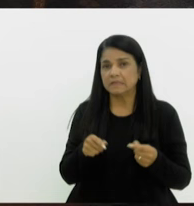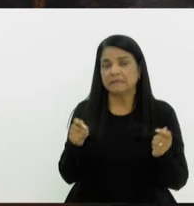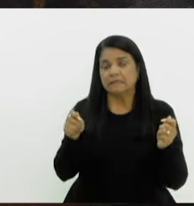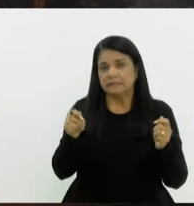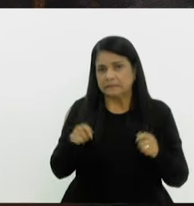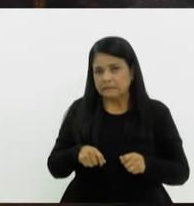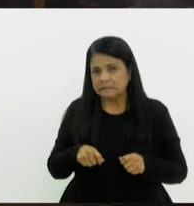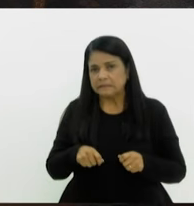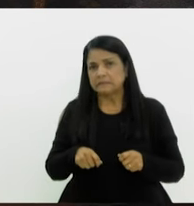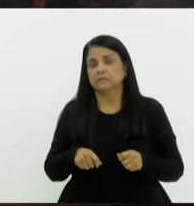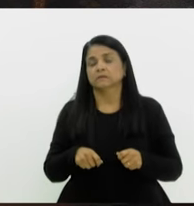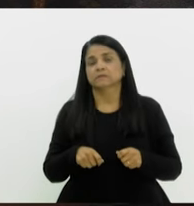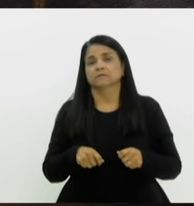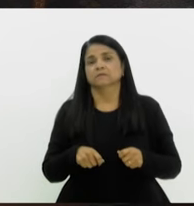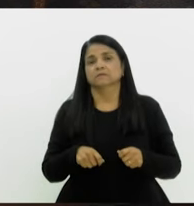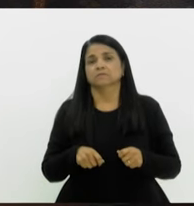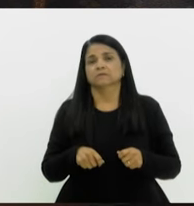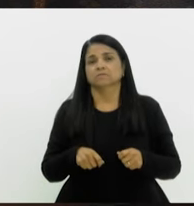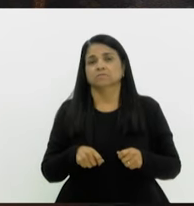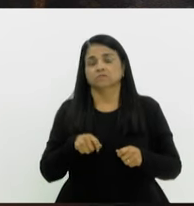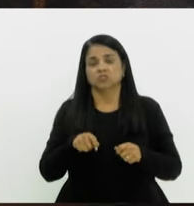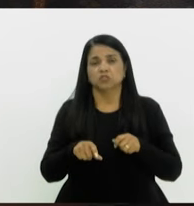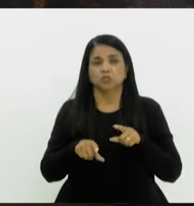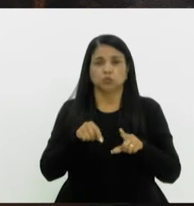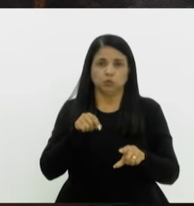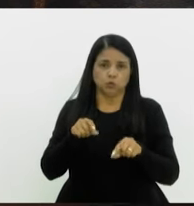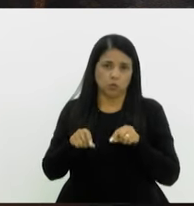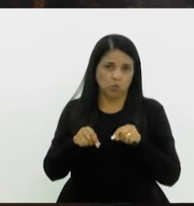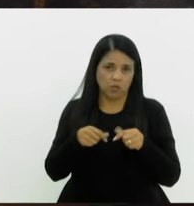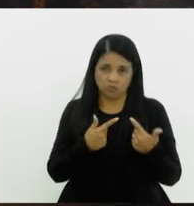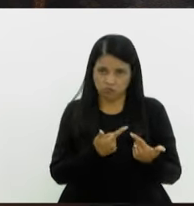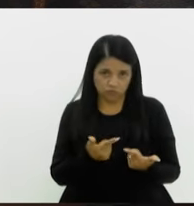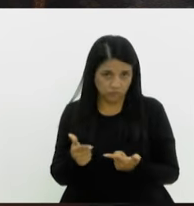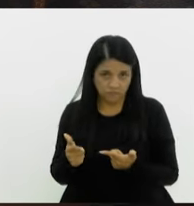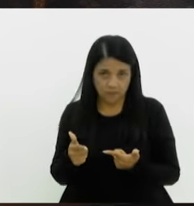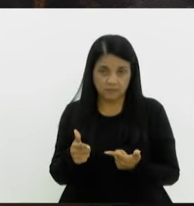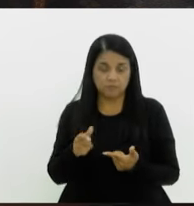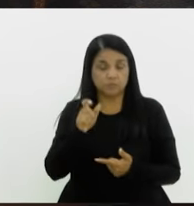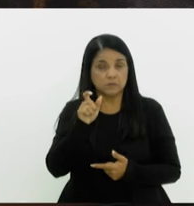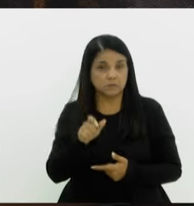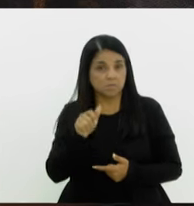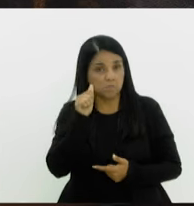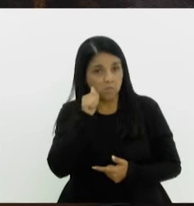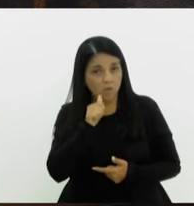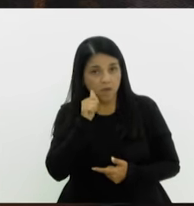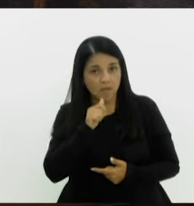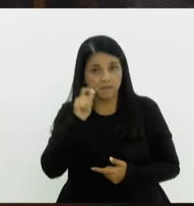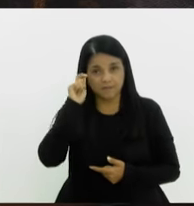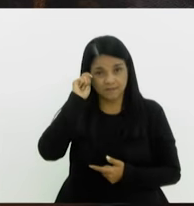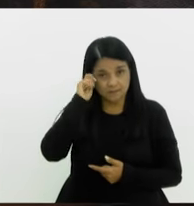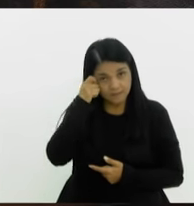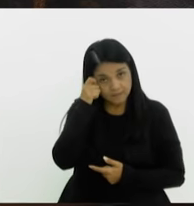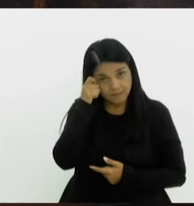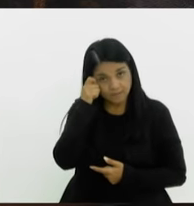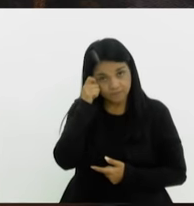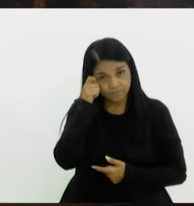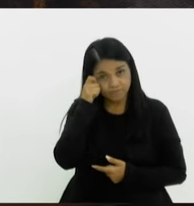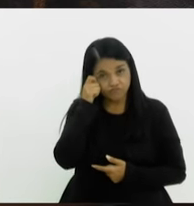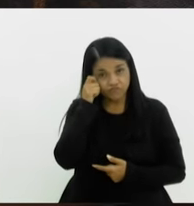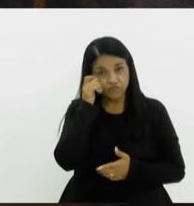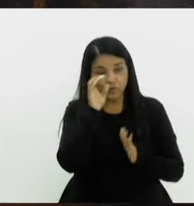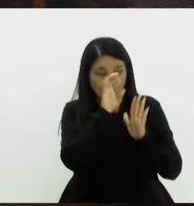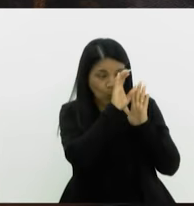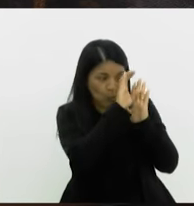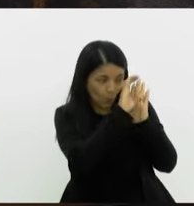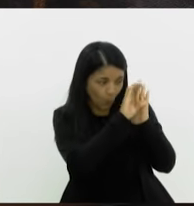né sendo escolhidas por questão de ser serem mulheres e serem mulheres negras o currículo